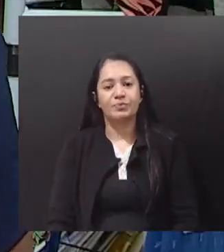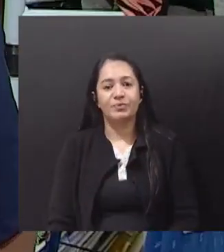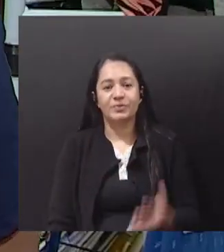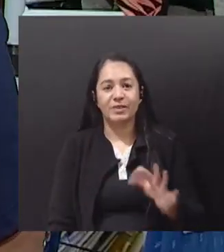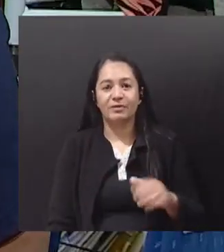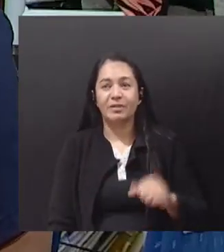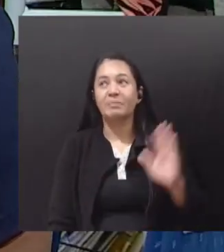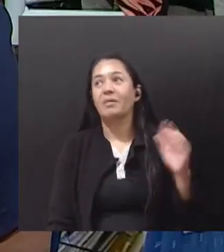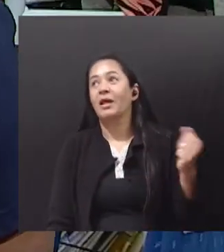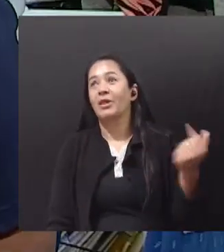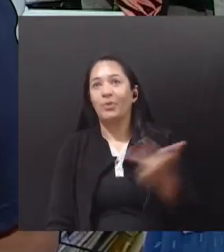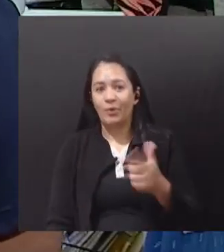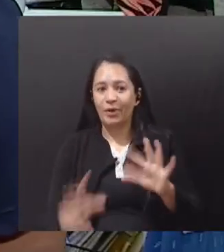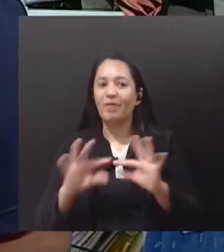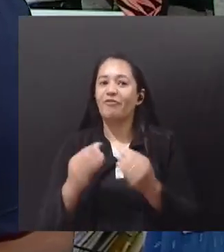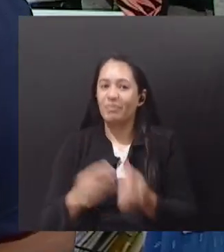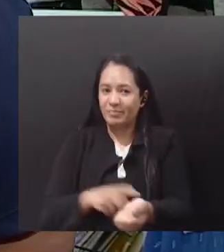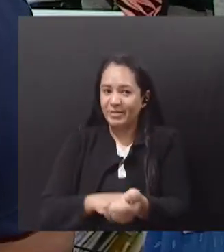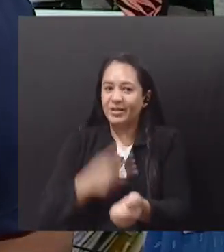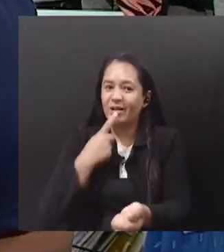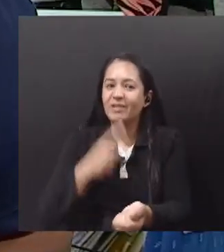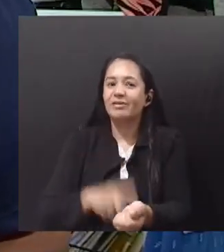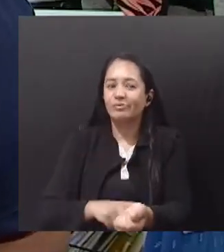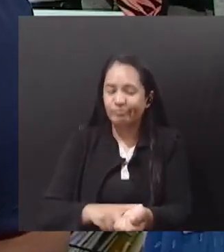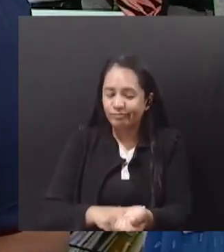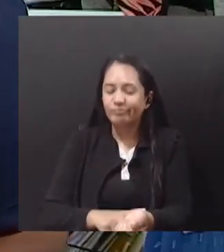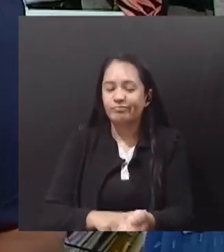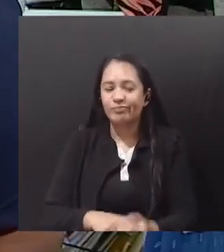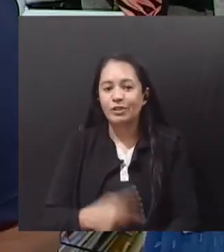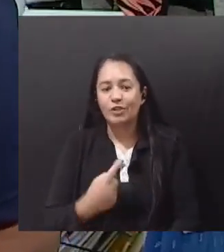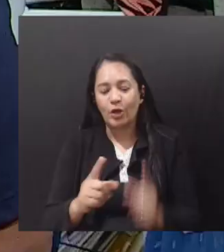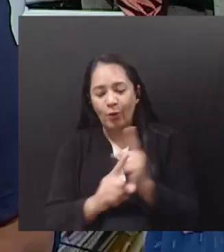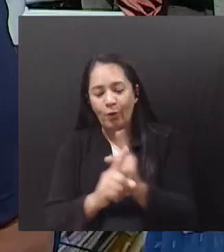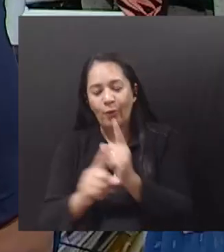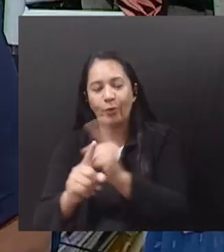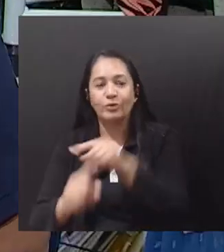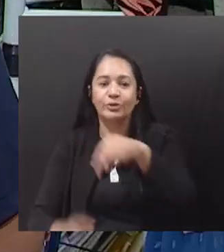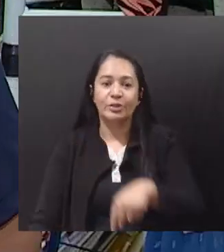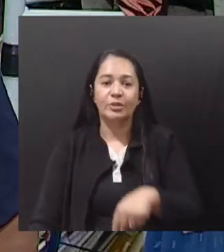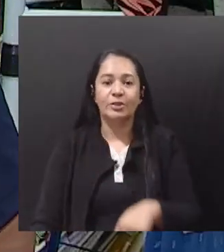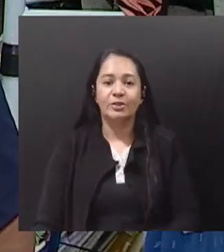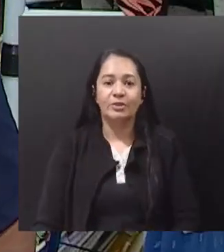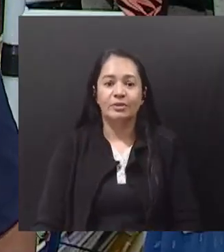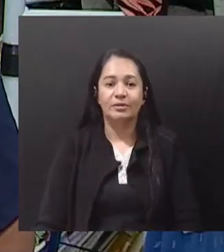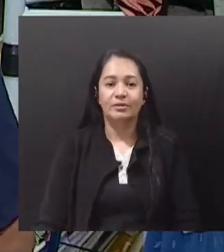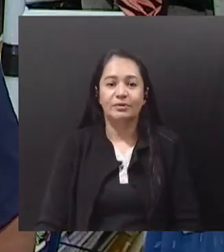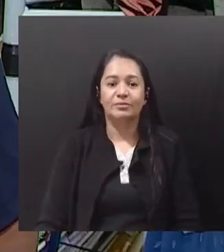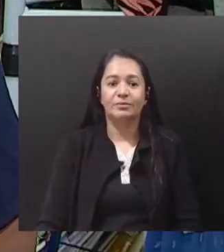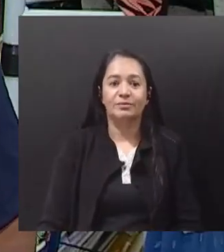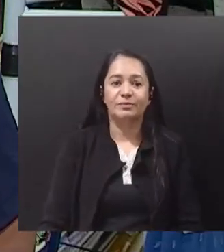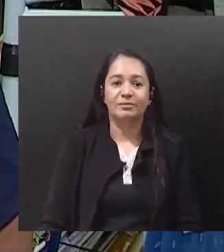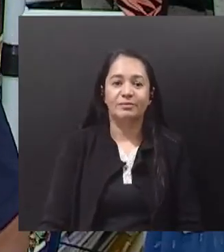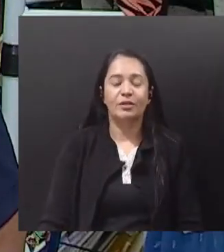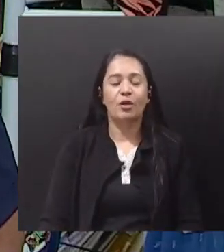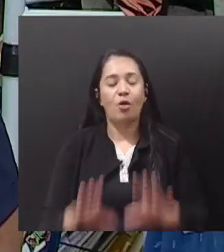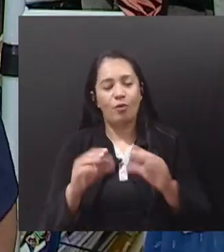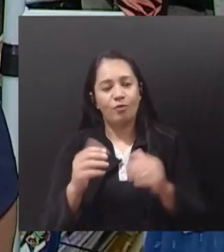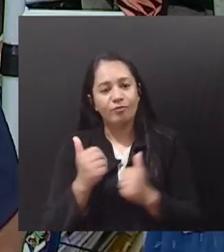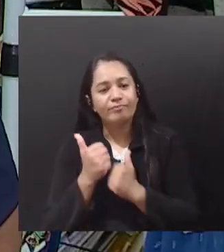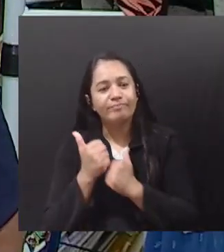que família de sangue, a gente encontrou aqui uns nos outros, aquele aconchego, né,